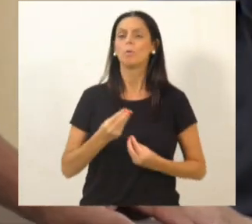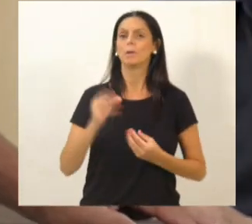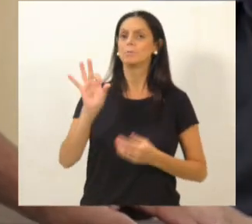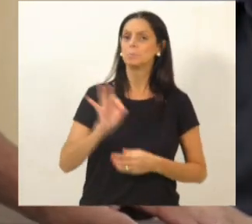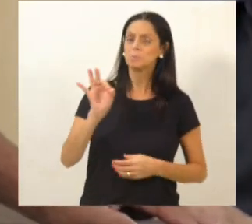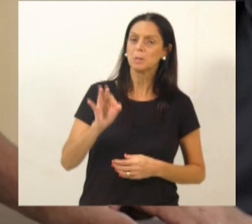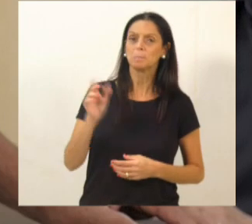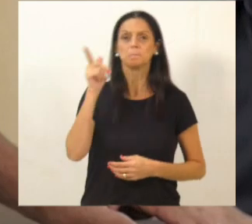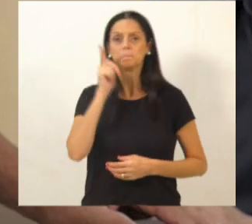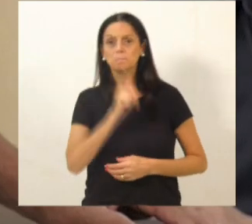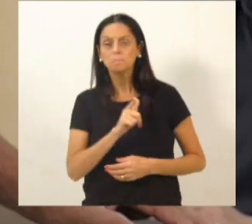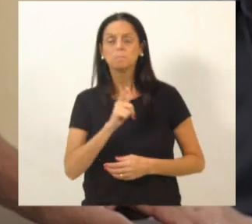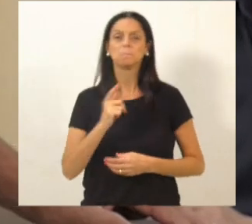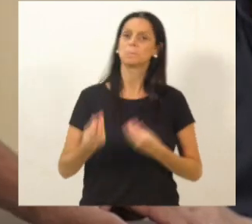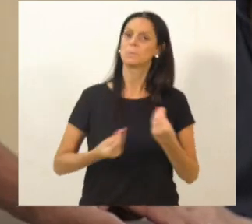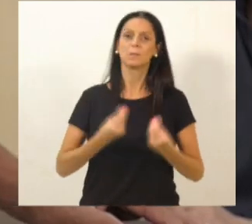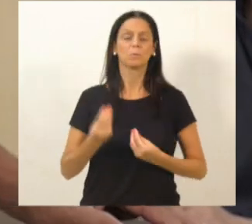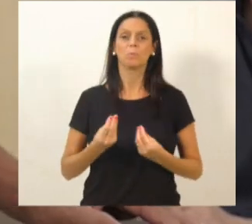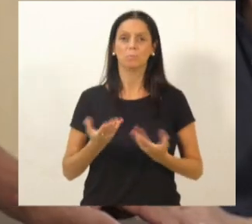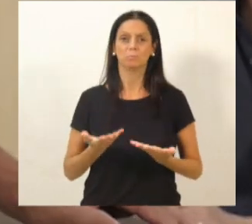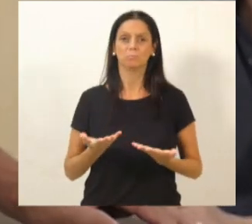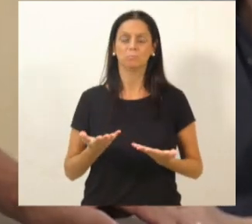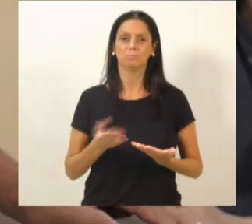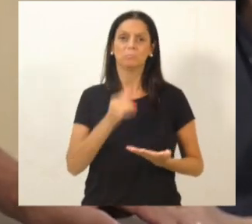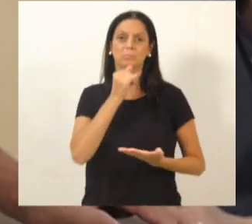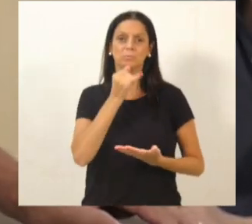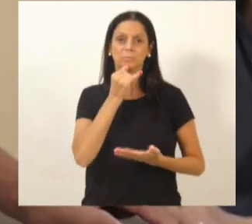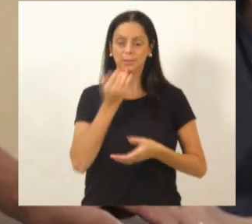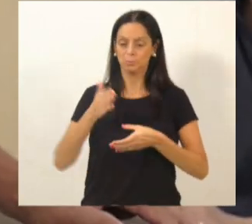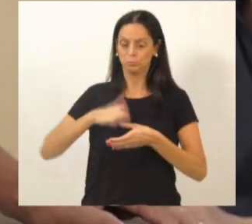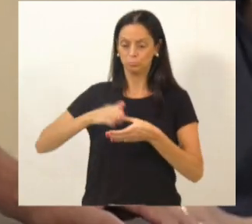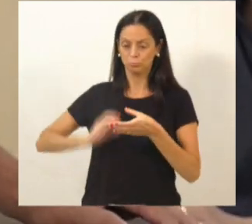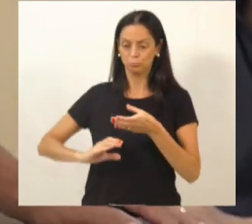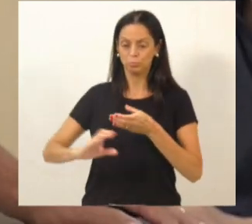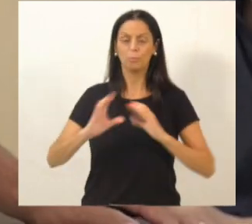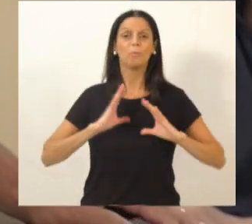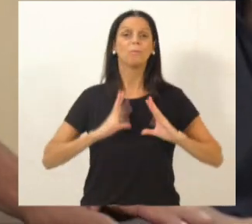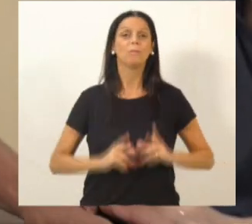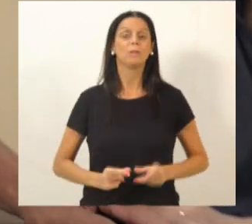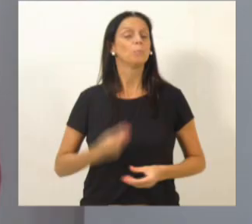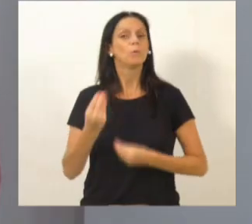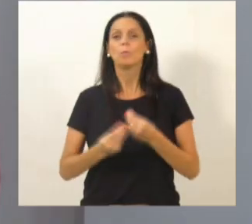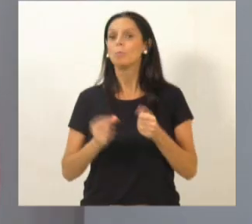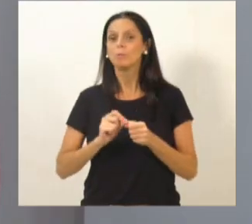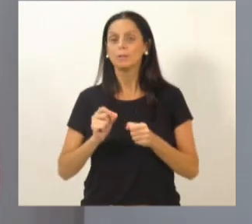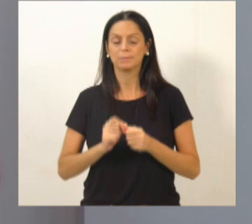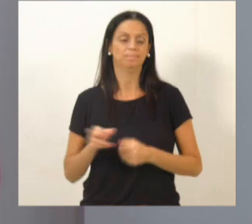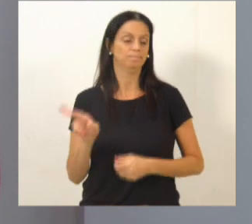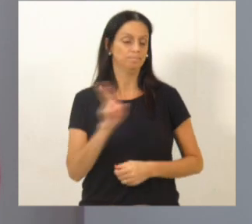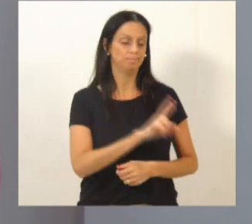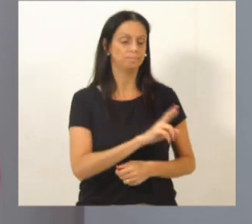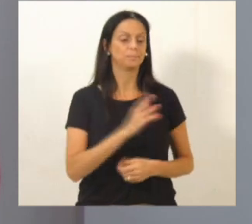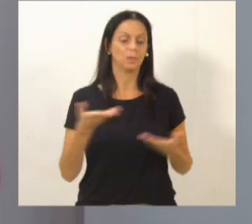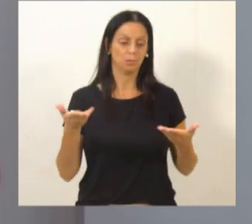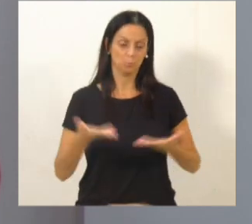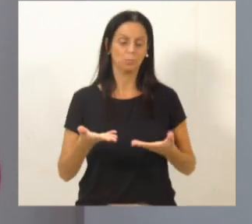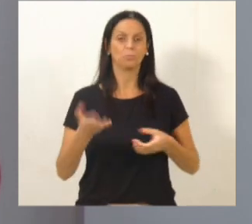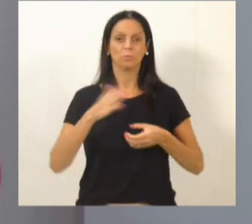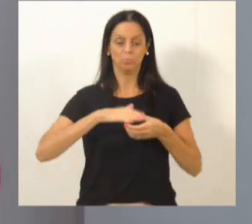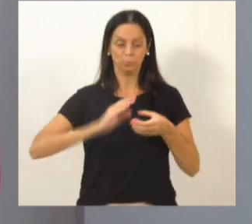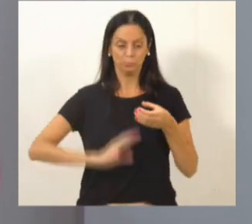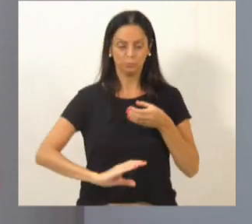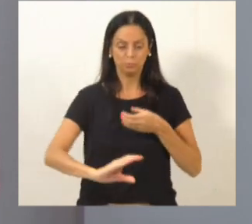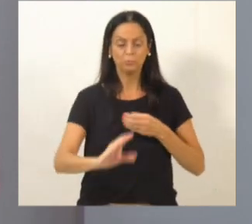Qual é hoje essa porcentagem de esgoto tratado da cidade de Blumenau? Hoje a gente está tratando 47%, coletando e